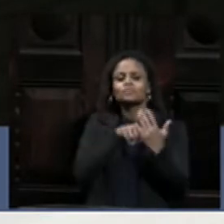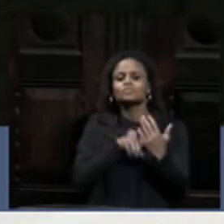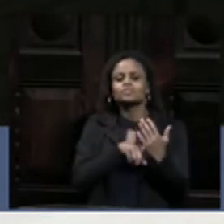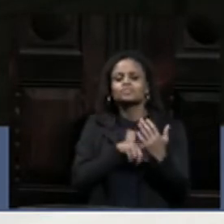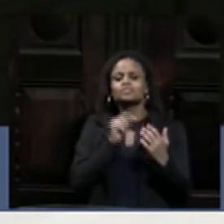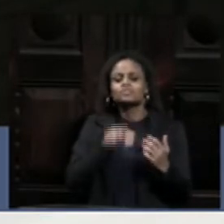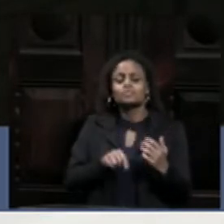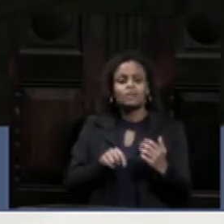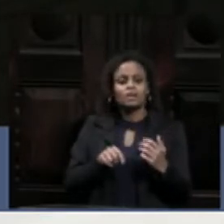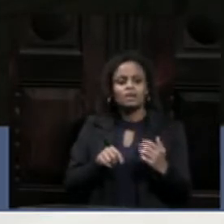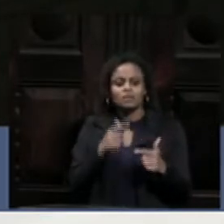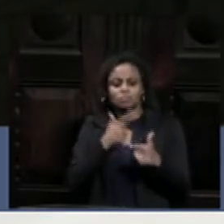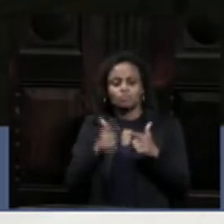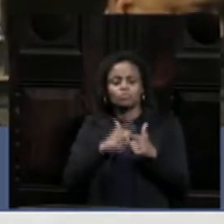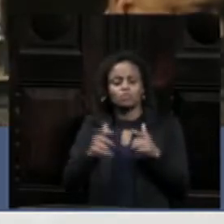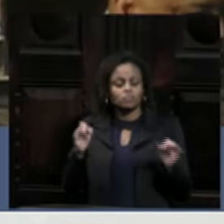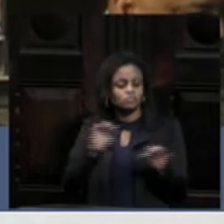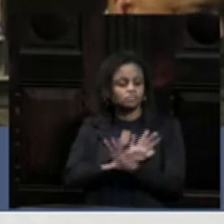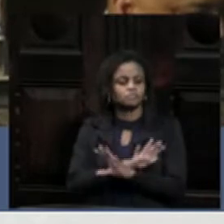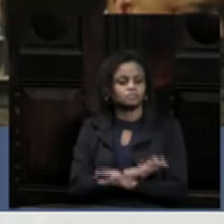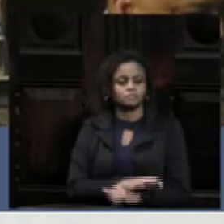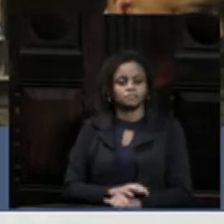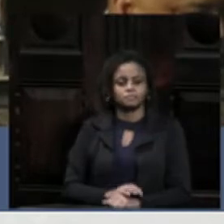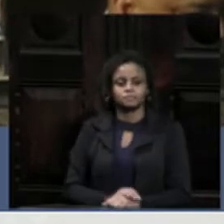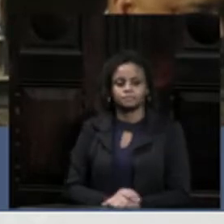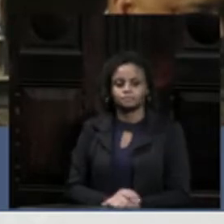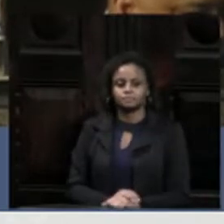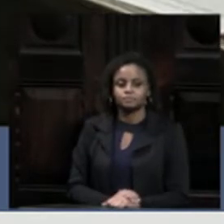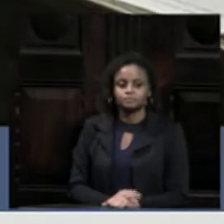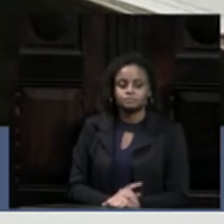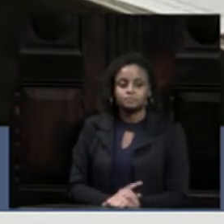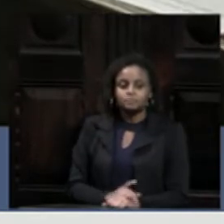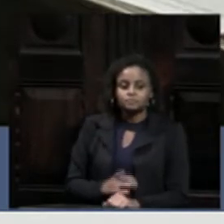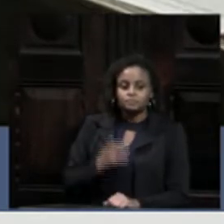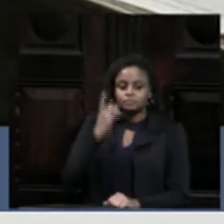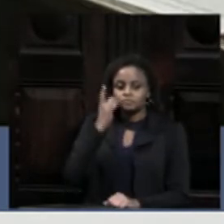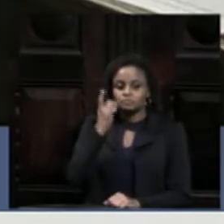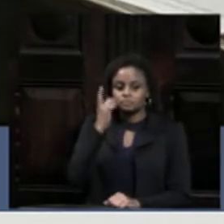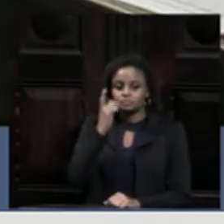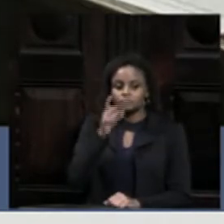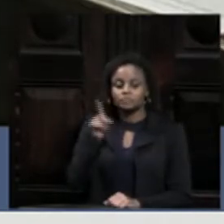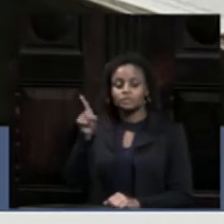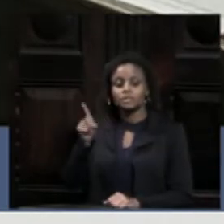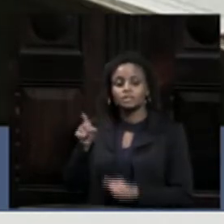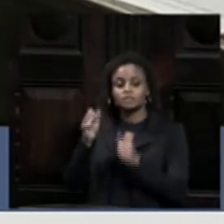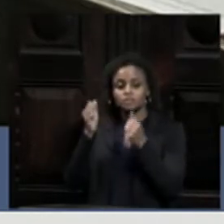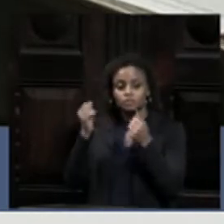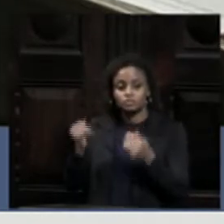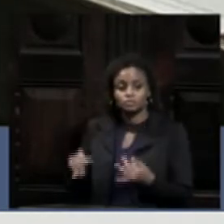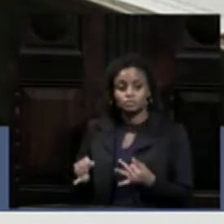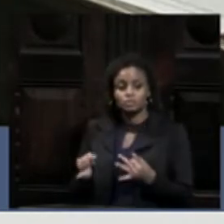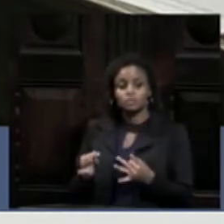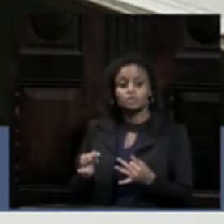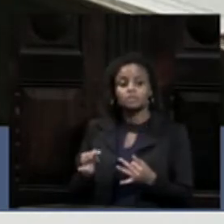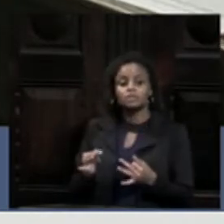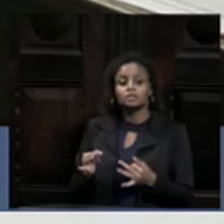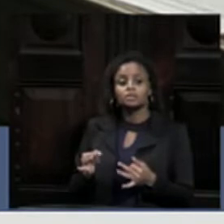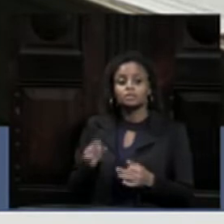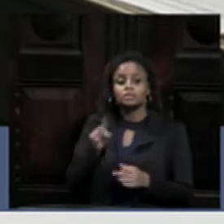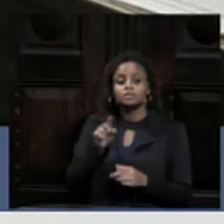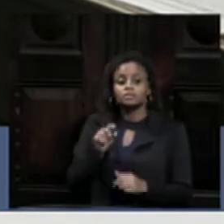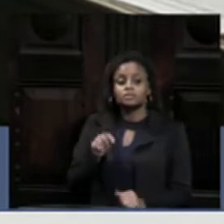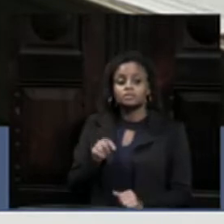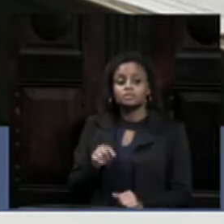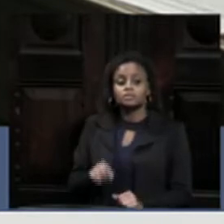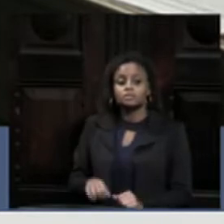algo mais grave. Deputada Zeida. Não, eu quero apenas esclarecer aos deputados e à deputada Cidinha que não